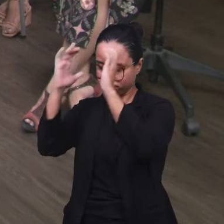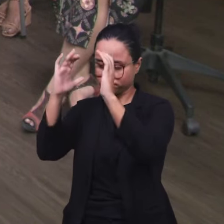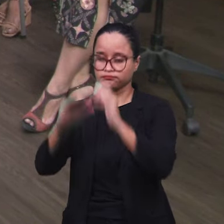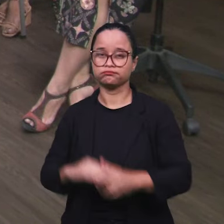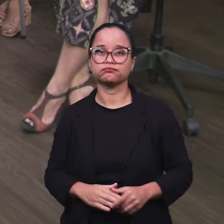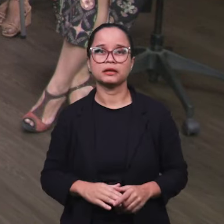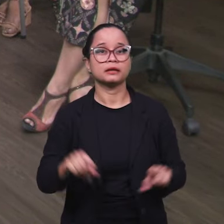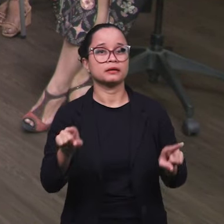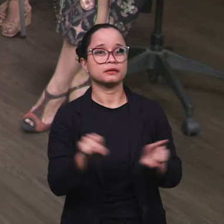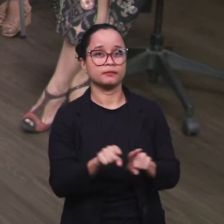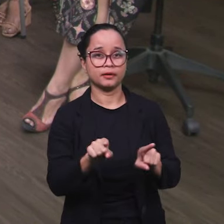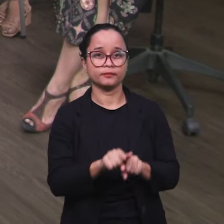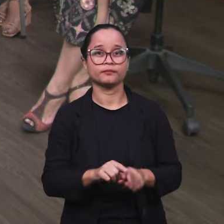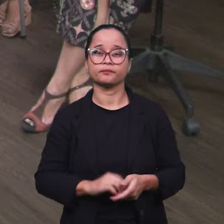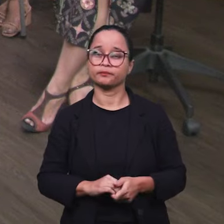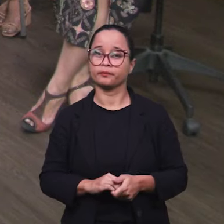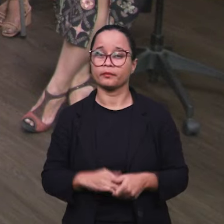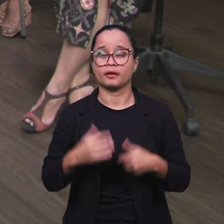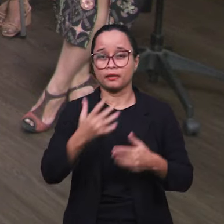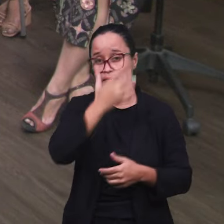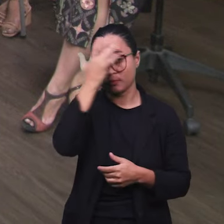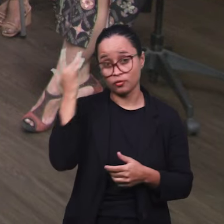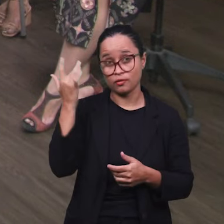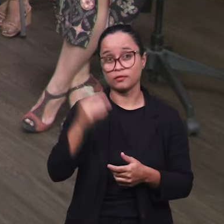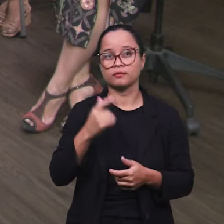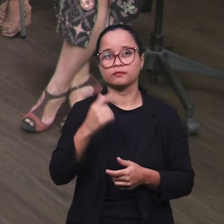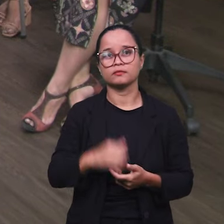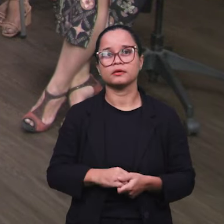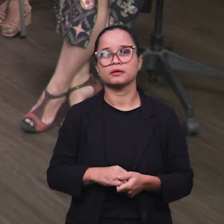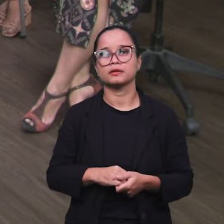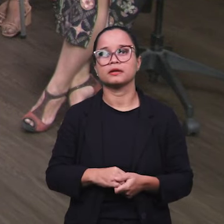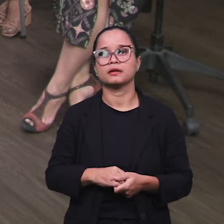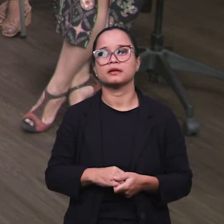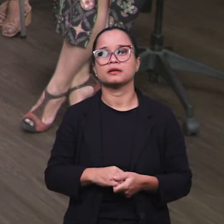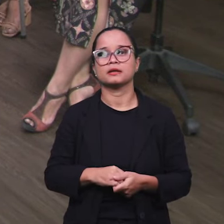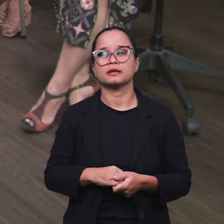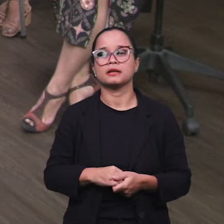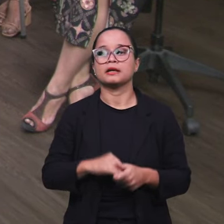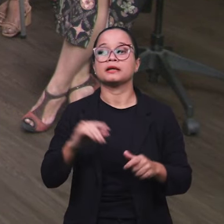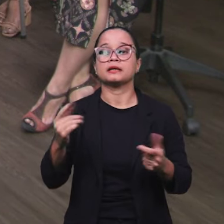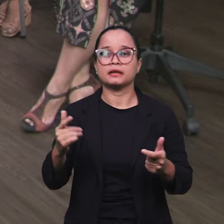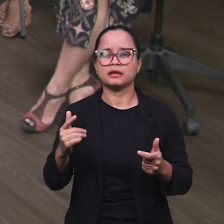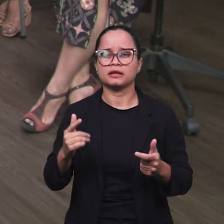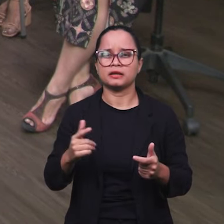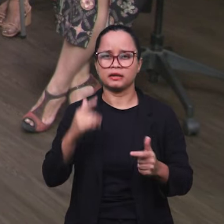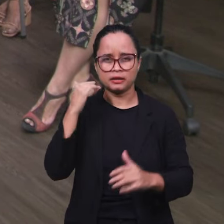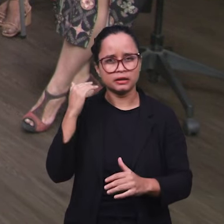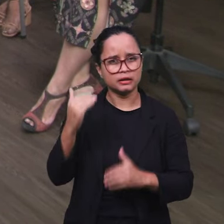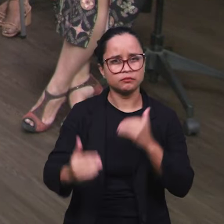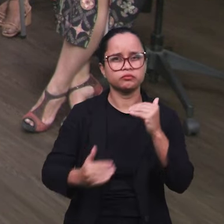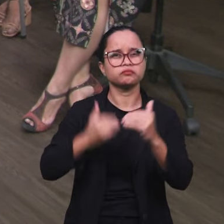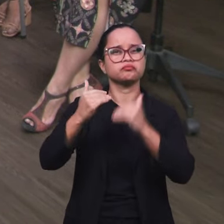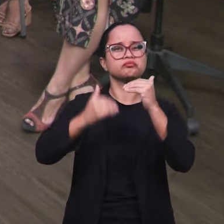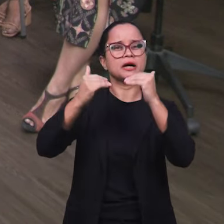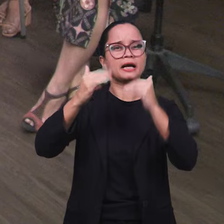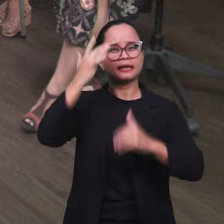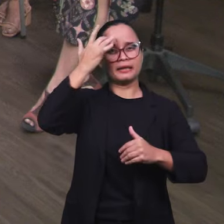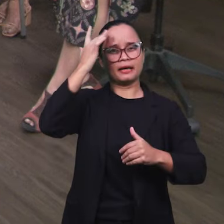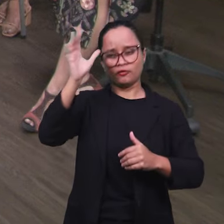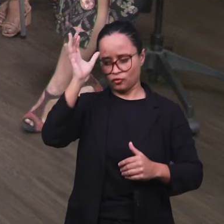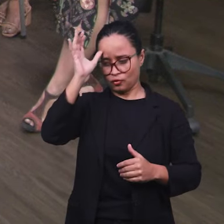E dizem aí que aquelas pessoas que estão despontando, que acham que tem